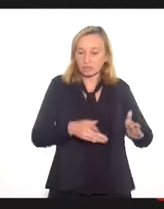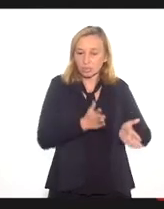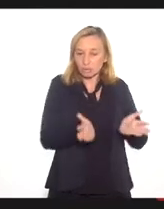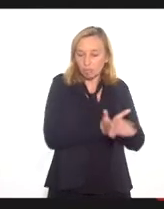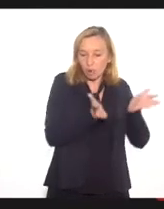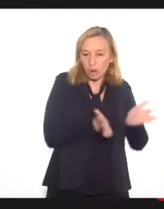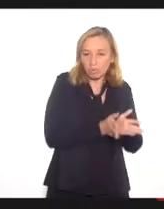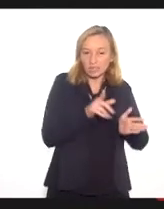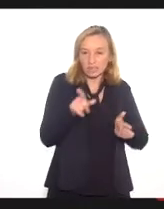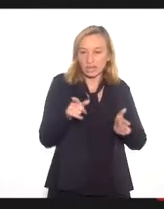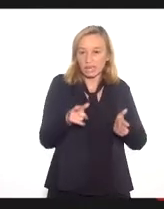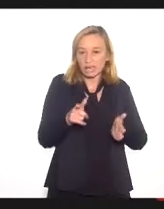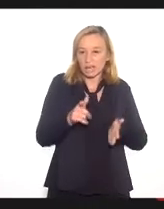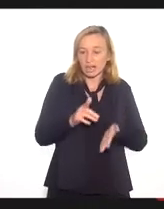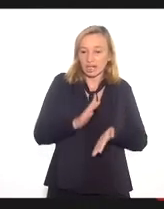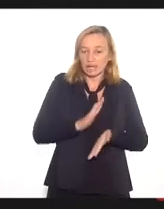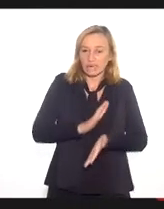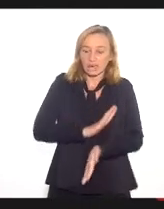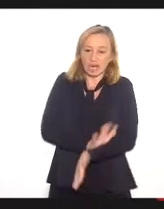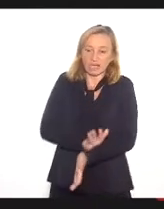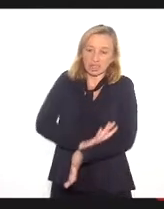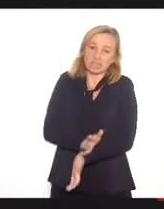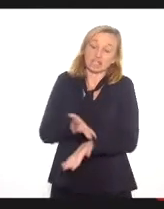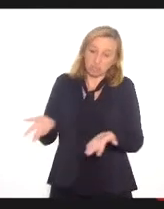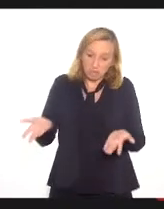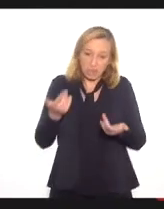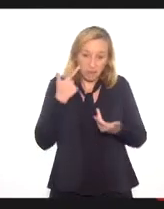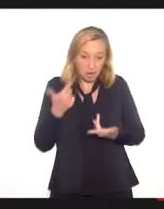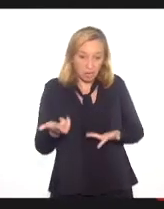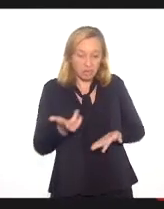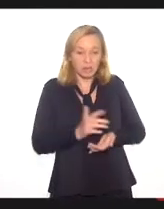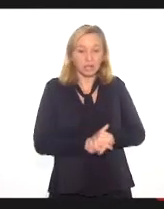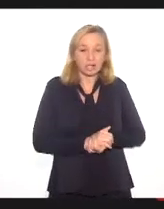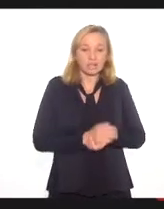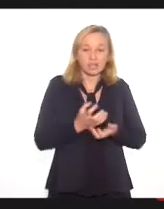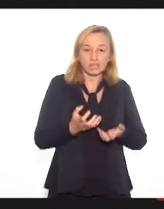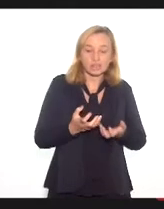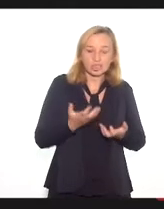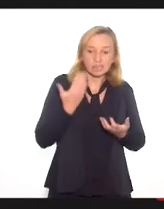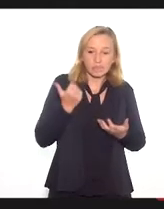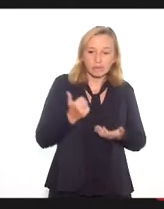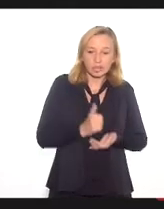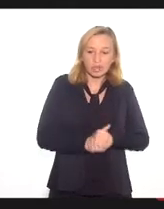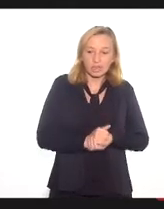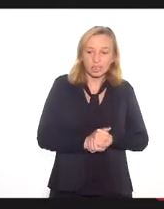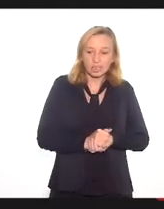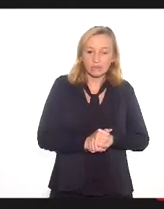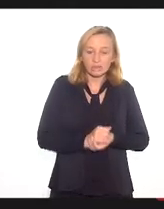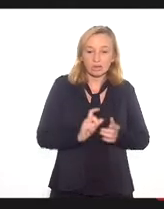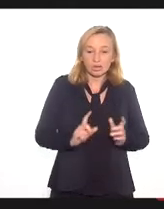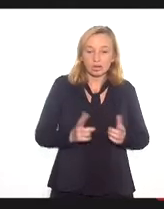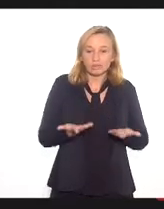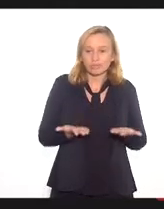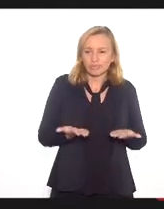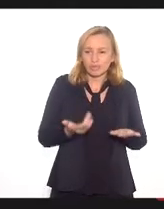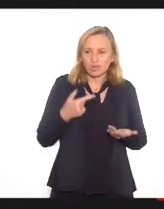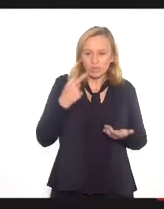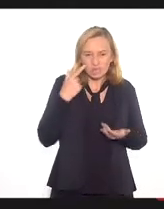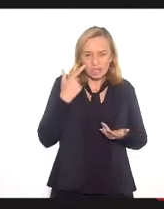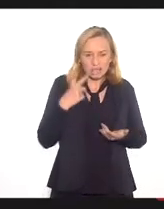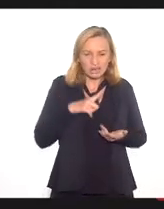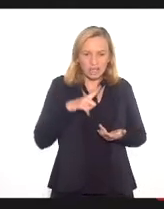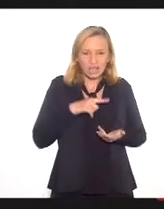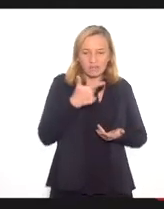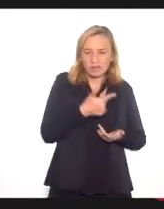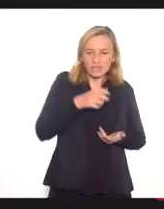racismo estrutural. Essa é a situação que tem, inclusive eu estou querendo saber quantos feridos tiveram nessa operação, porque se você tem 25